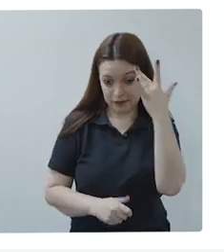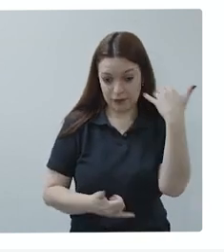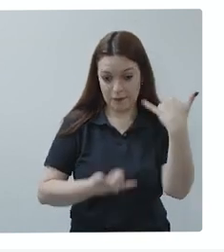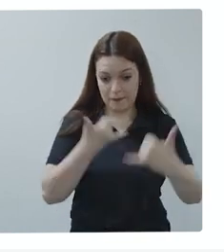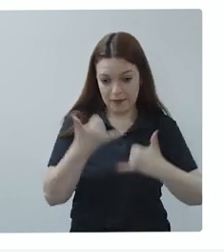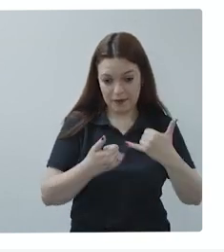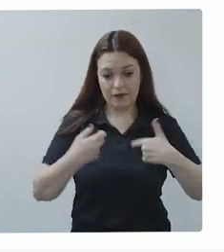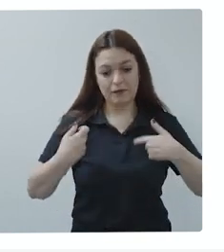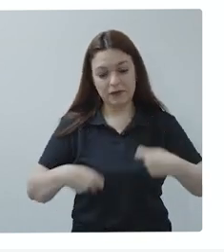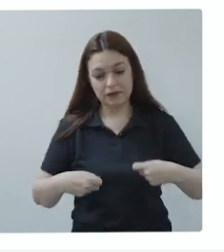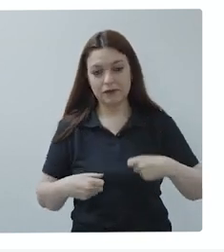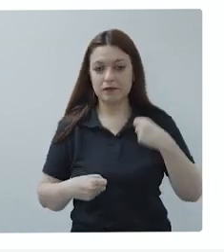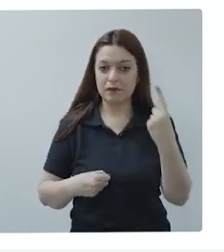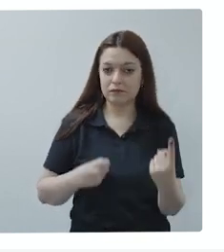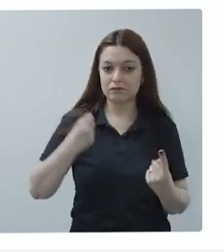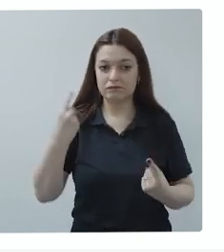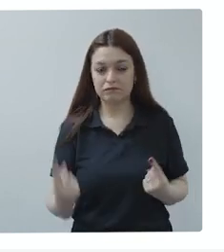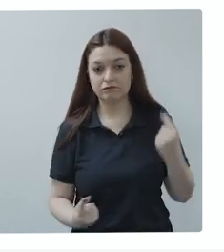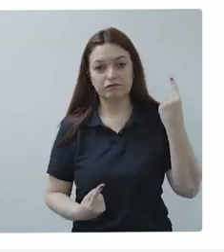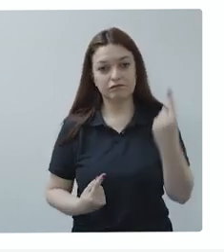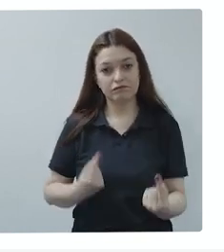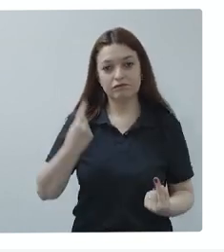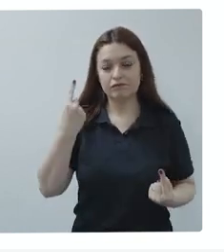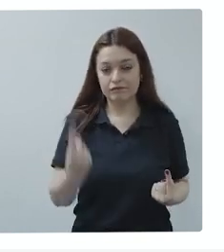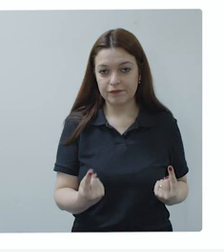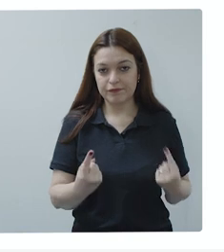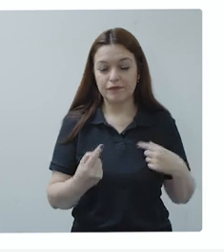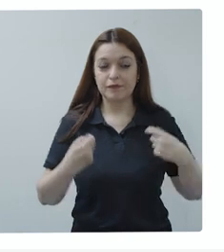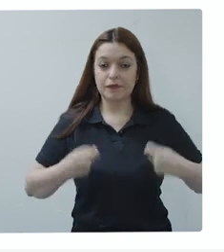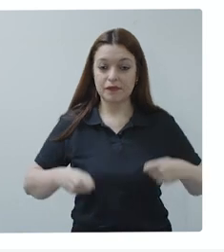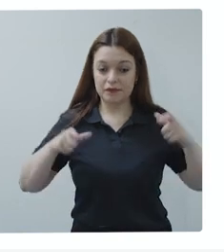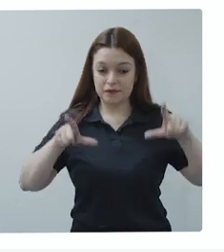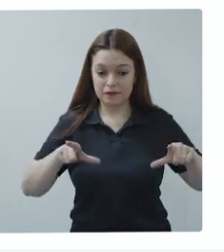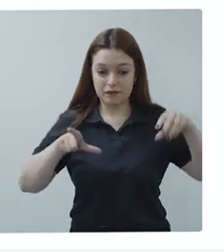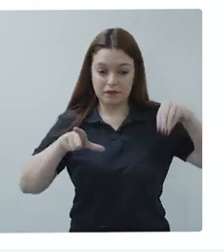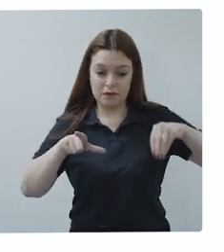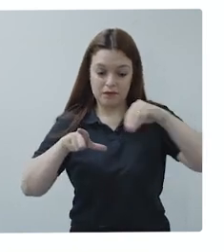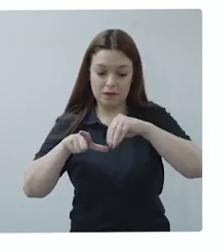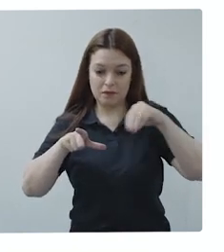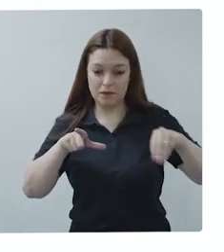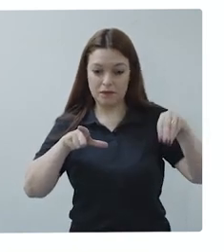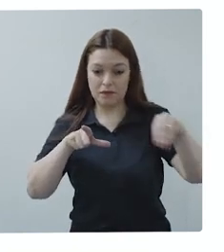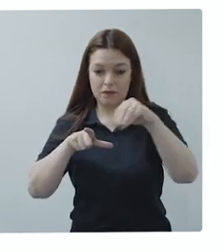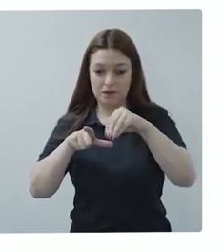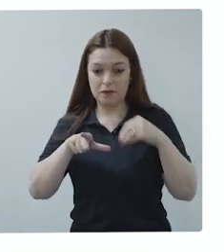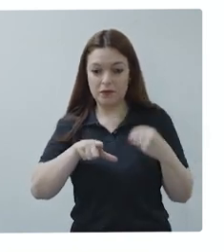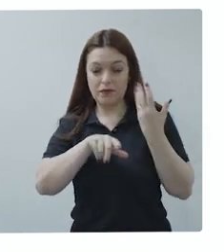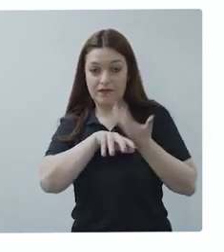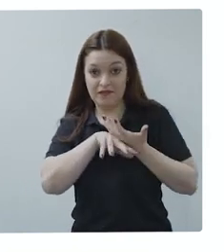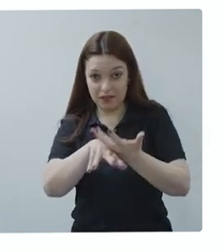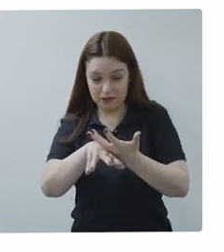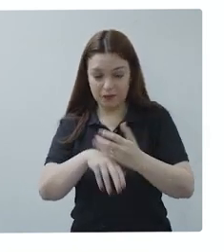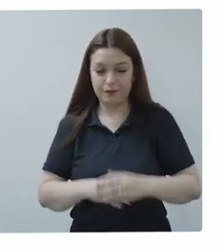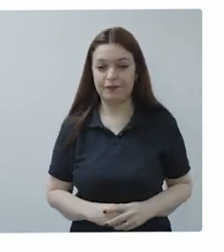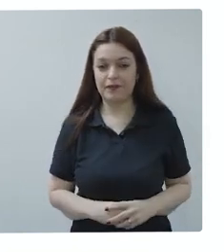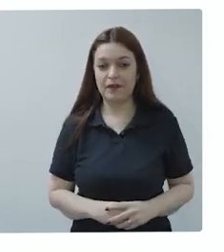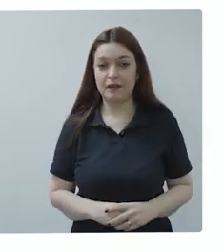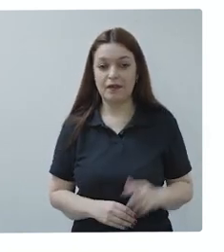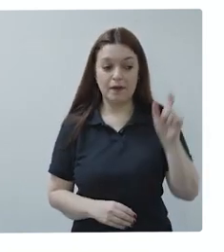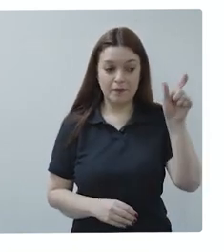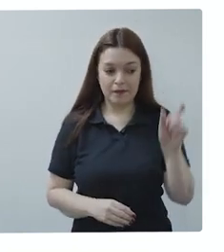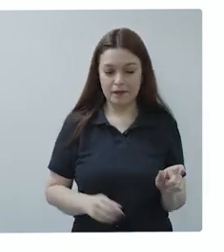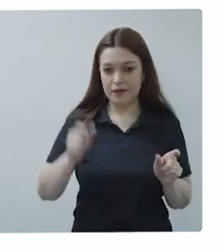jogam alternadamente, preenchendo cada um dos espaços vazios. Cada